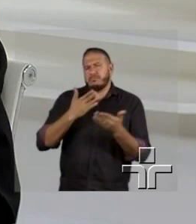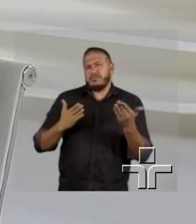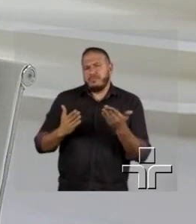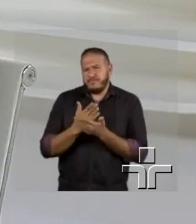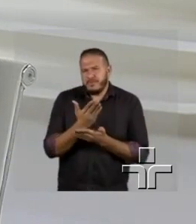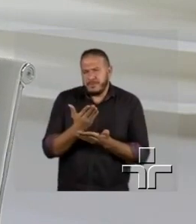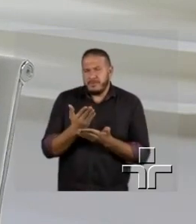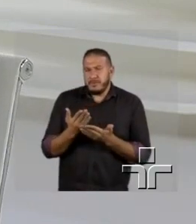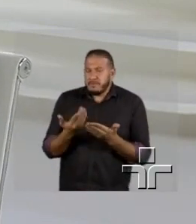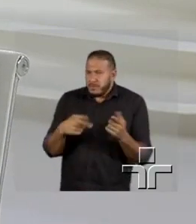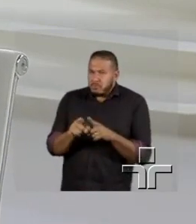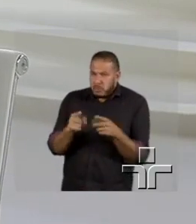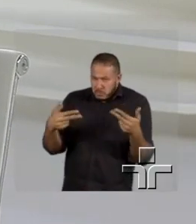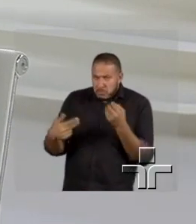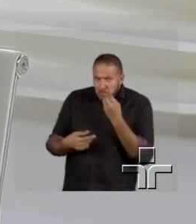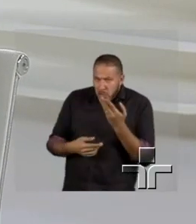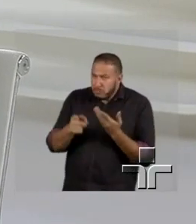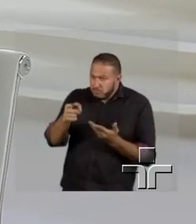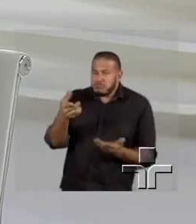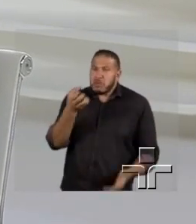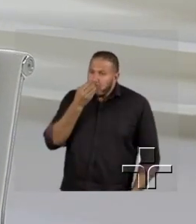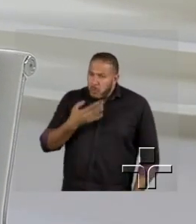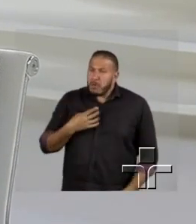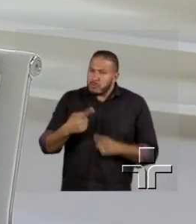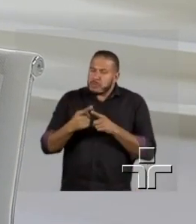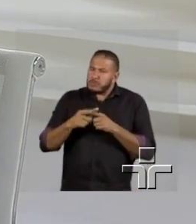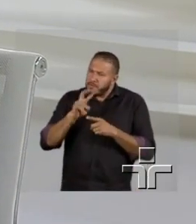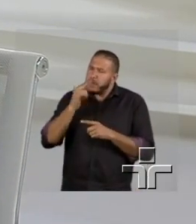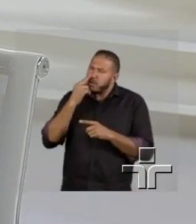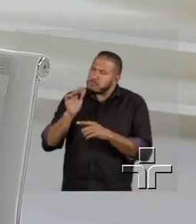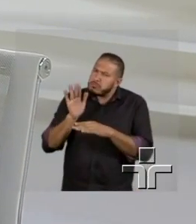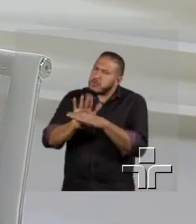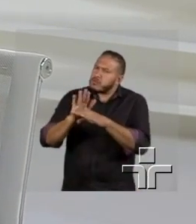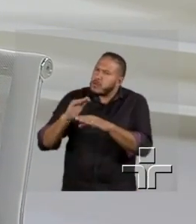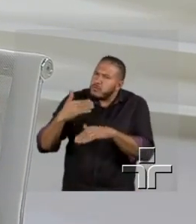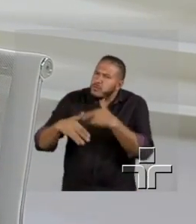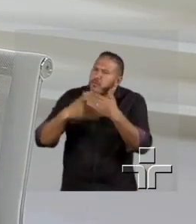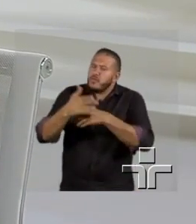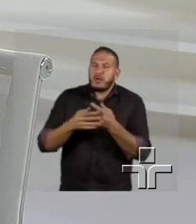General, o senhor, ainda que breve, fez alguns